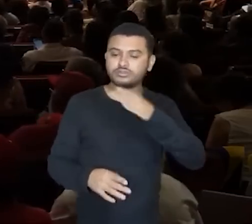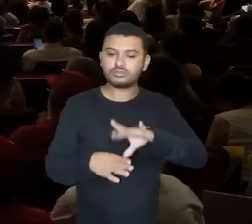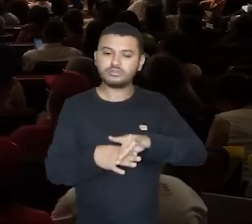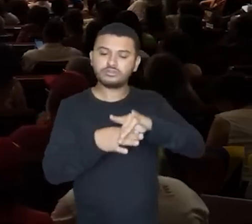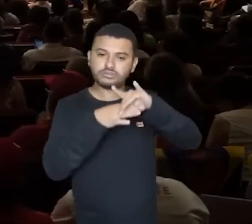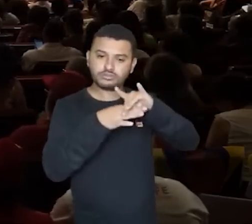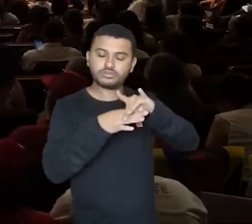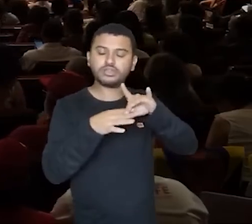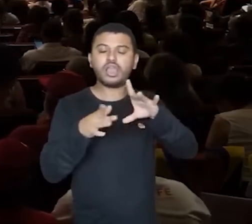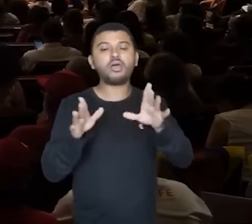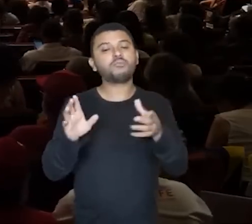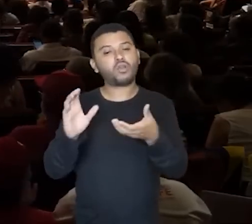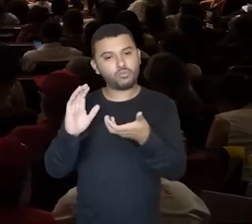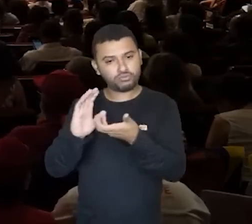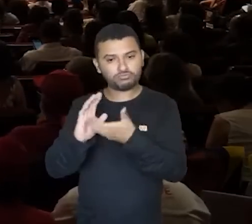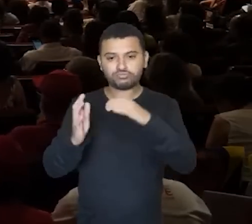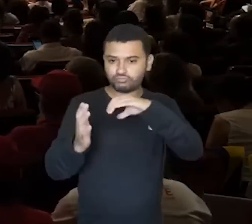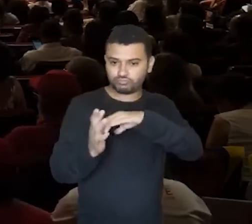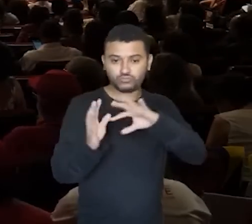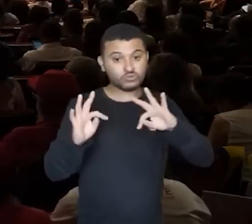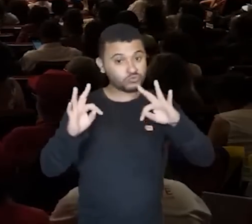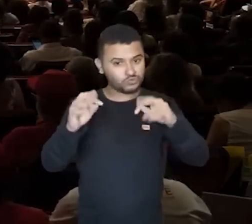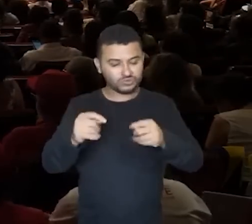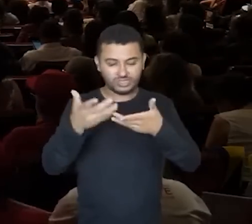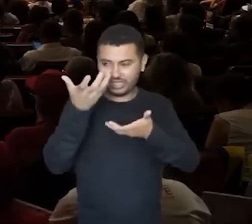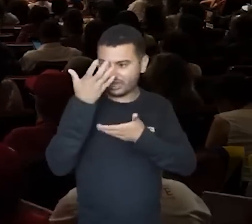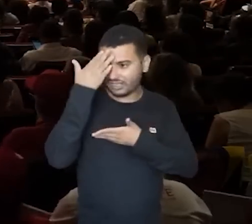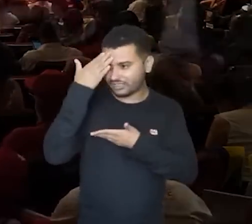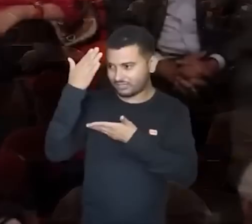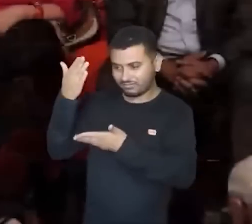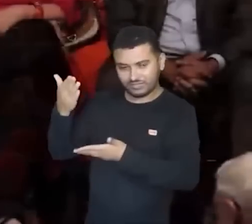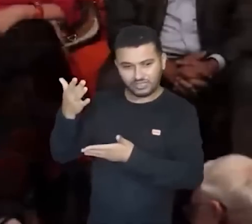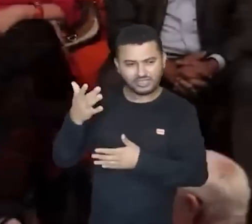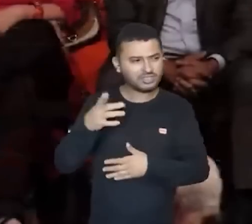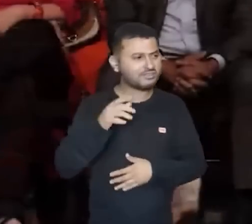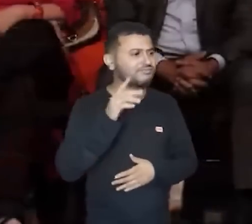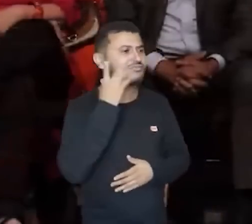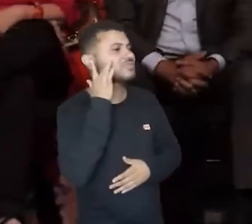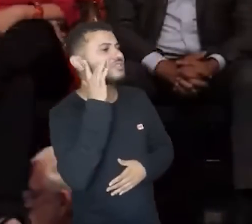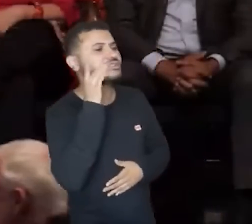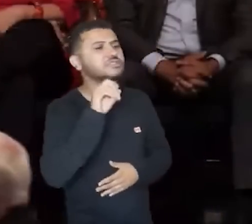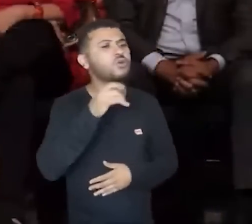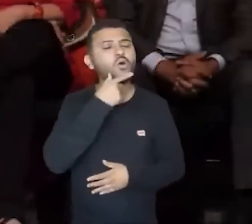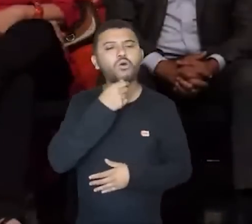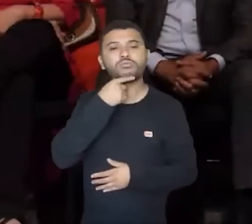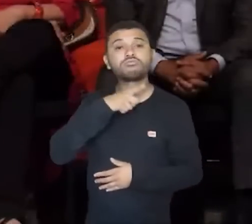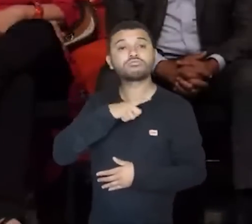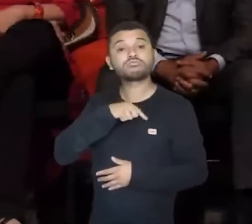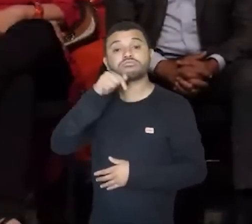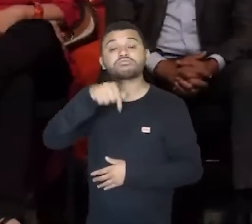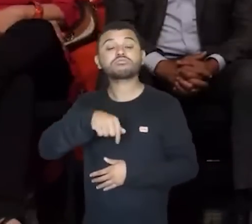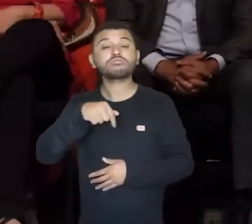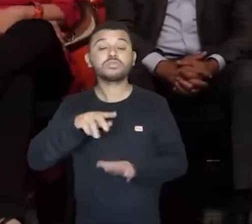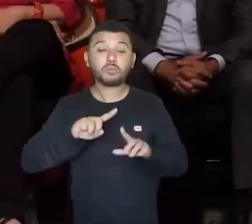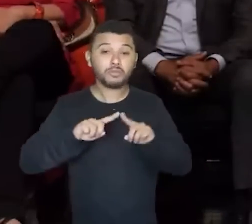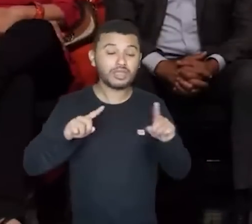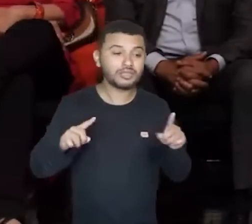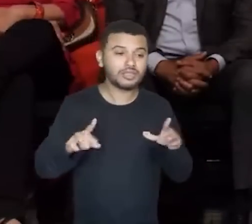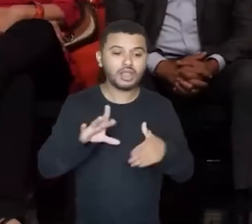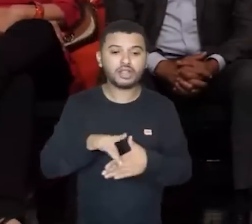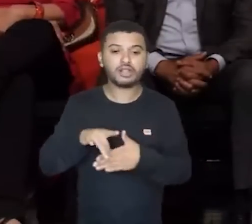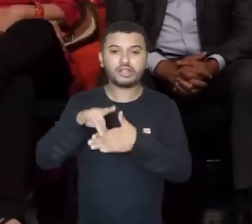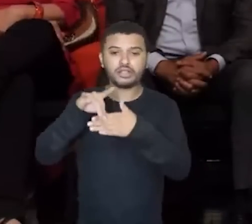da República. Também gostaria de saudar, não sei se ele está aqui, o nosso querido líder do Congresso, está